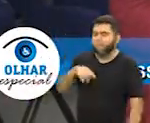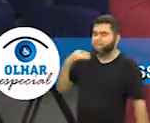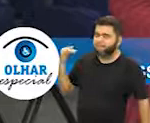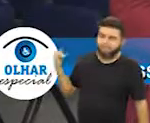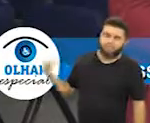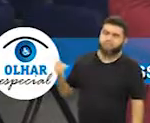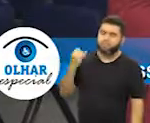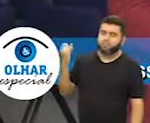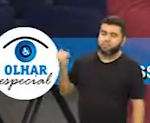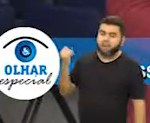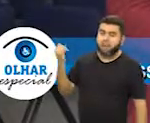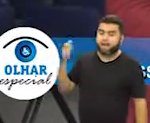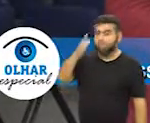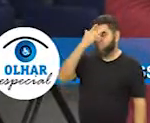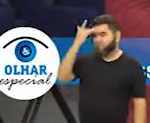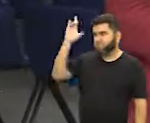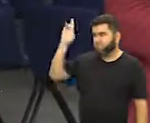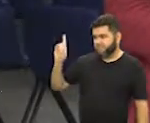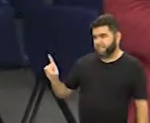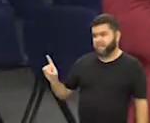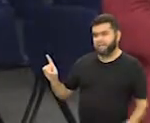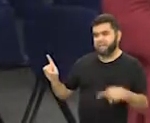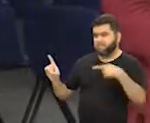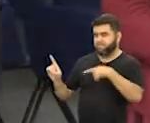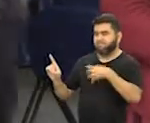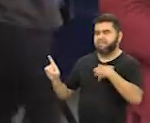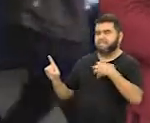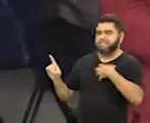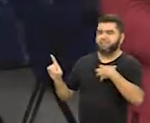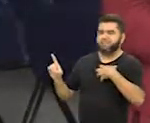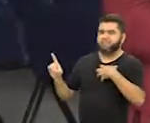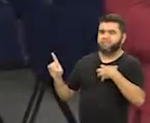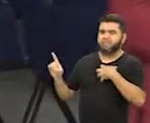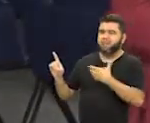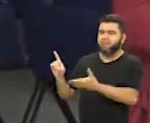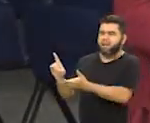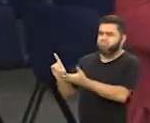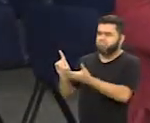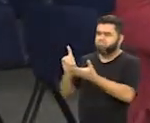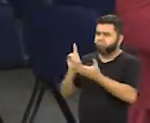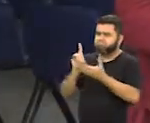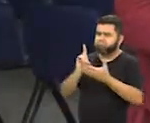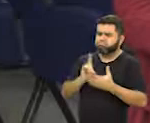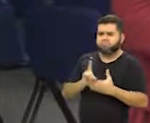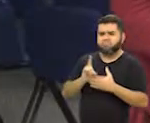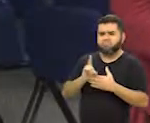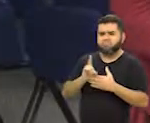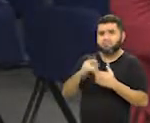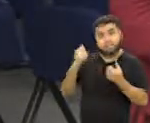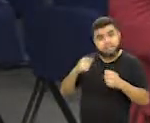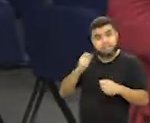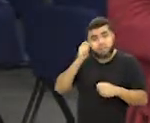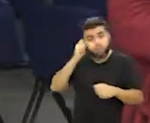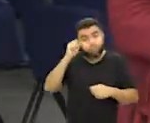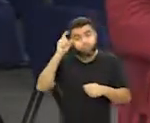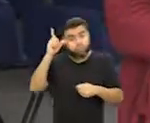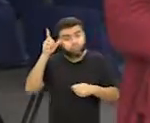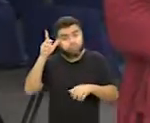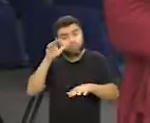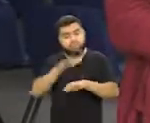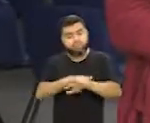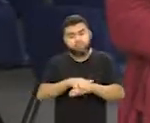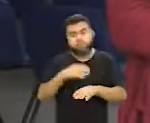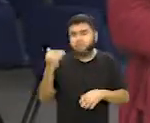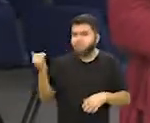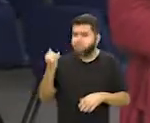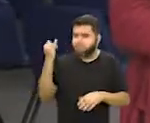que o deficiente, né, necessita, né? Dá para a gente estar fazendo uma cultura inclusiva. Então,